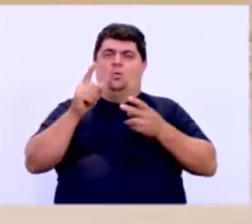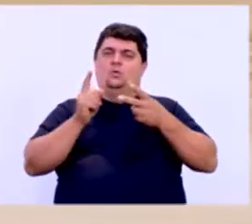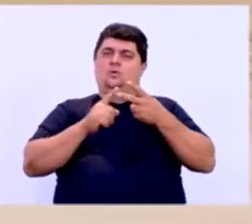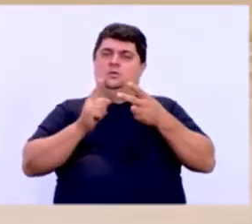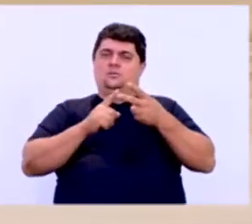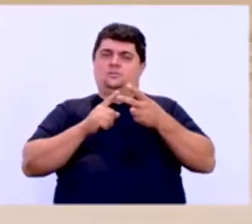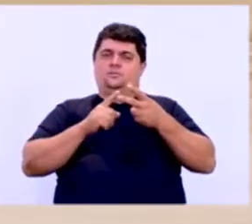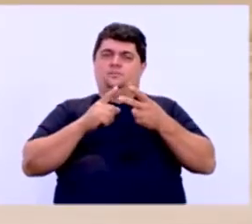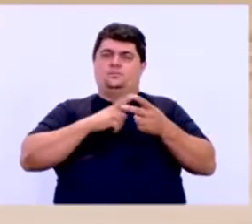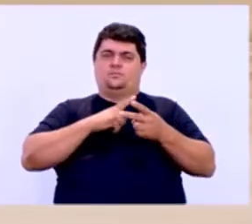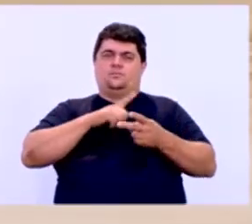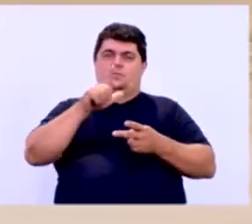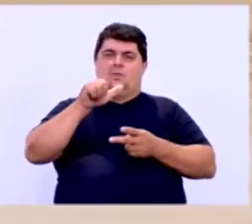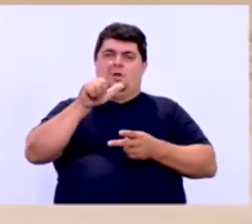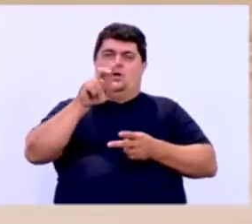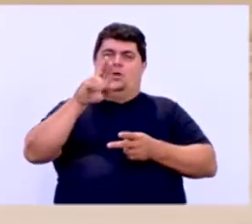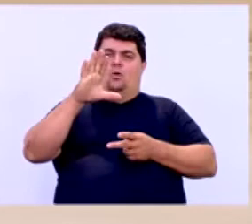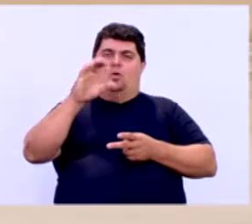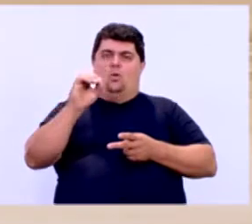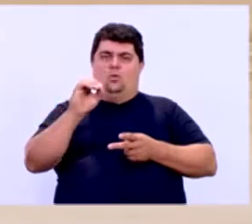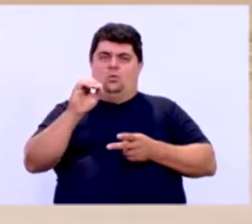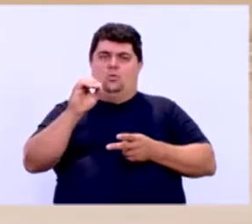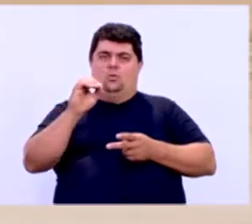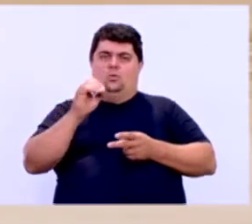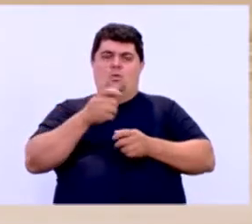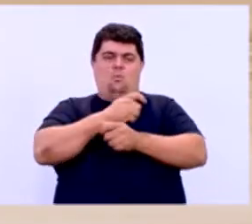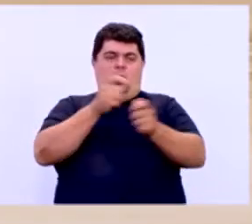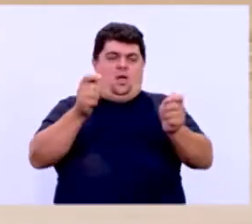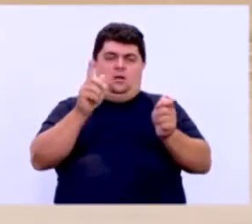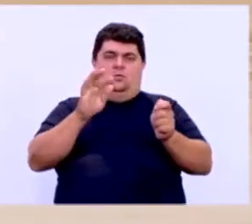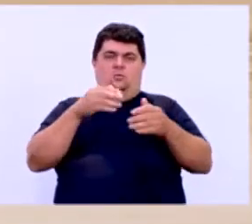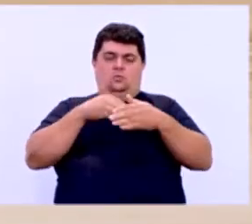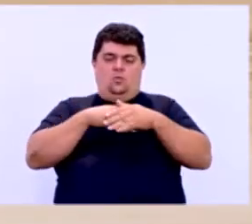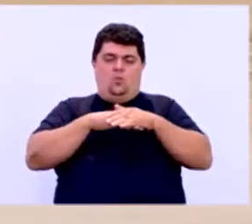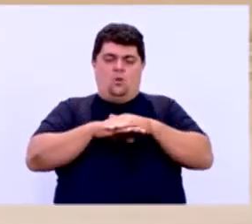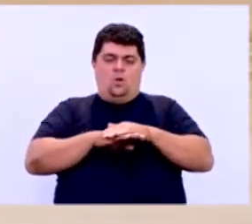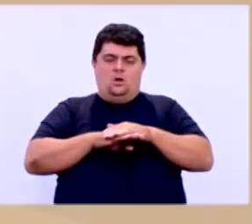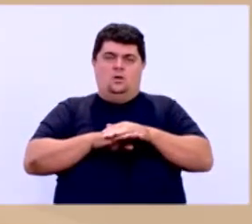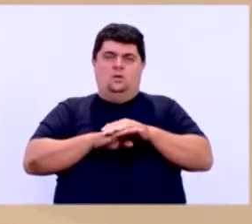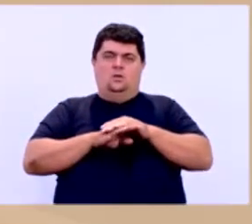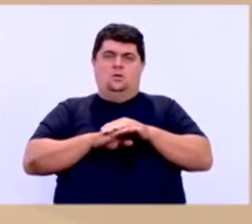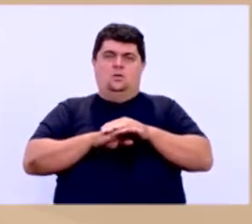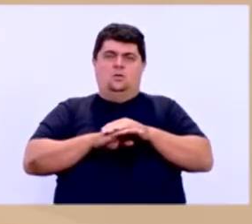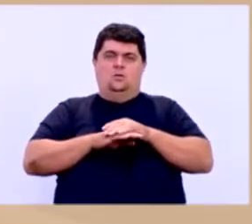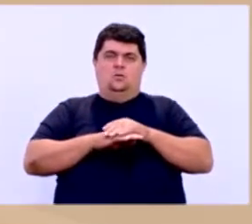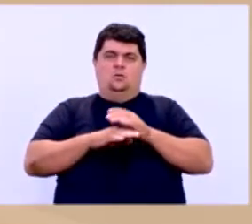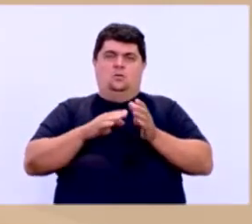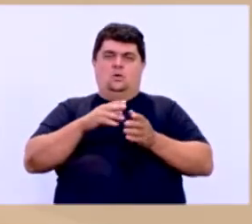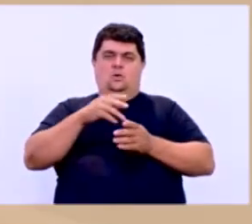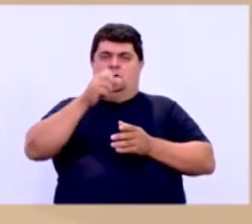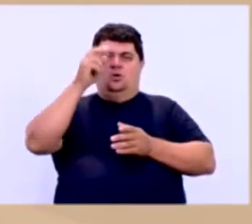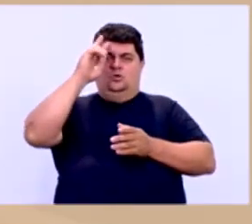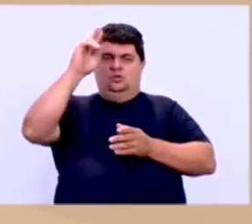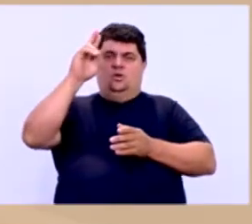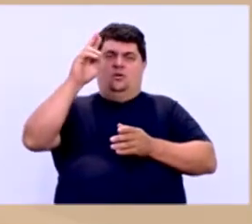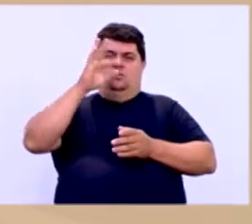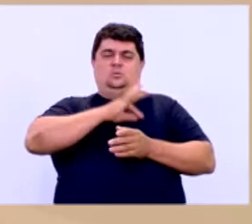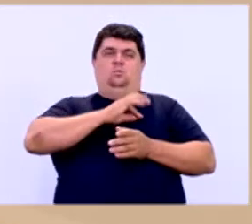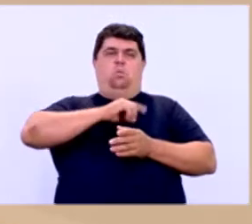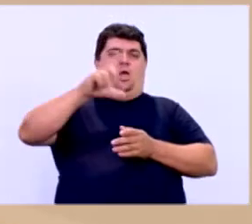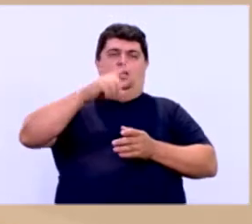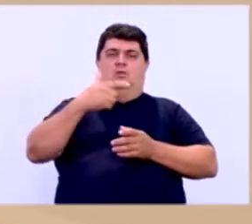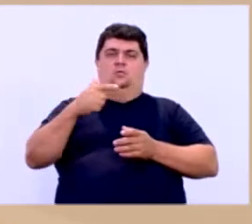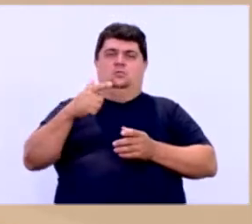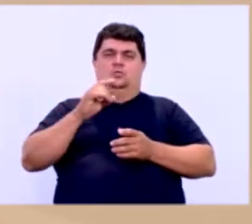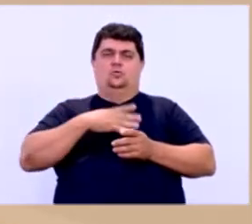com a retenção de lucros líquidos, né? No final do exercício financeiro houve um lucro, ela não distribui para os acionistas, ela pega e reinveste